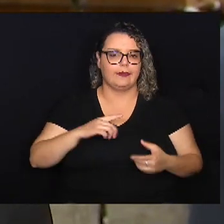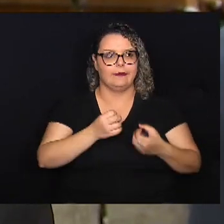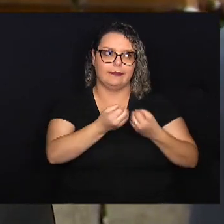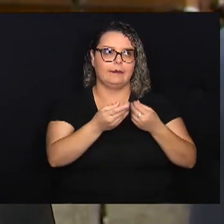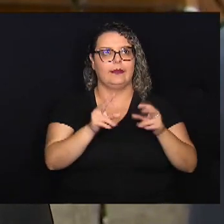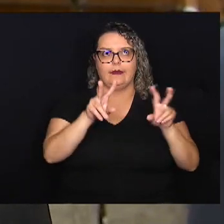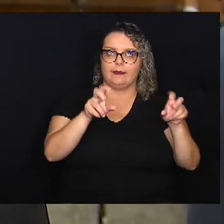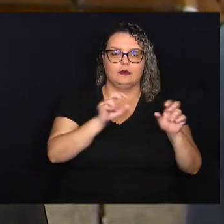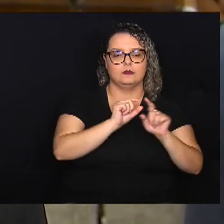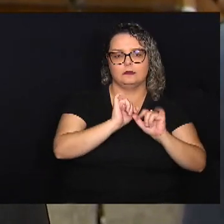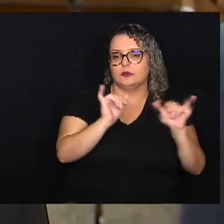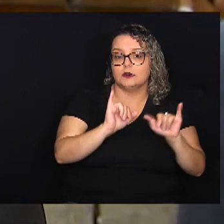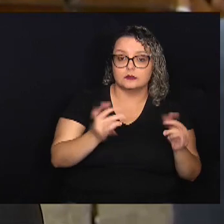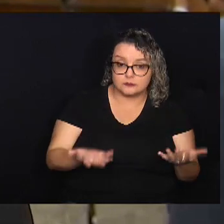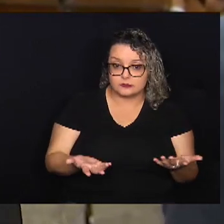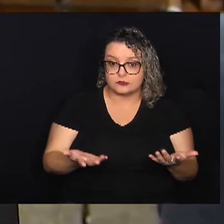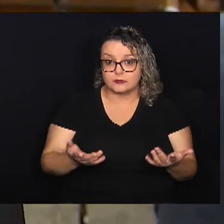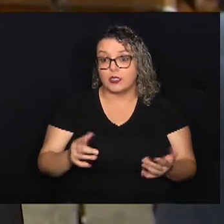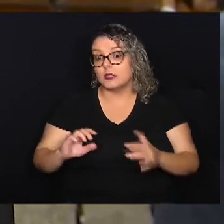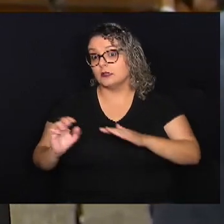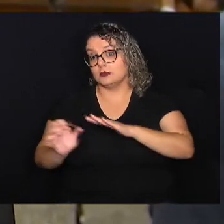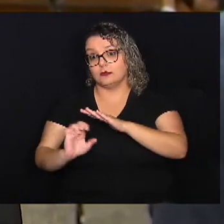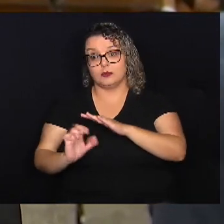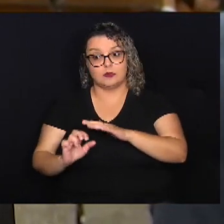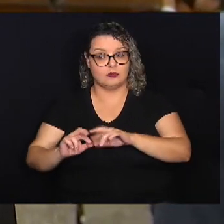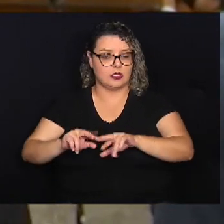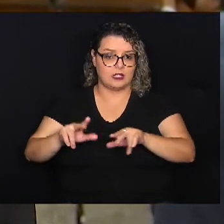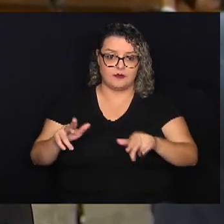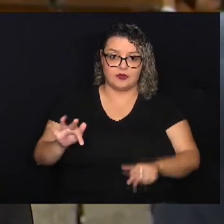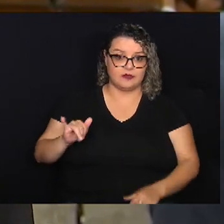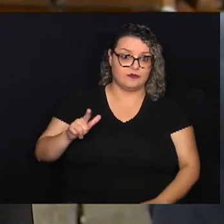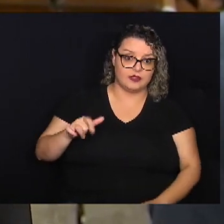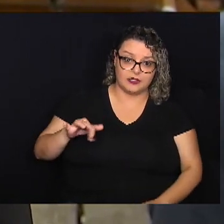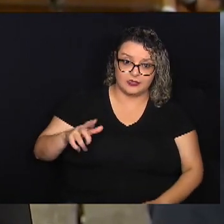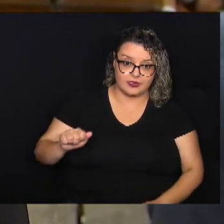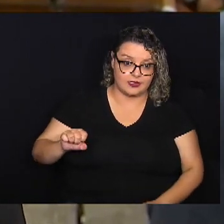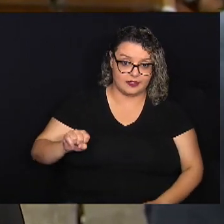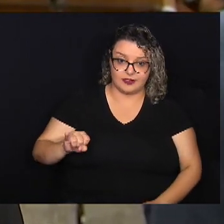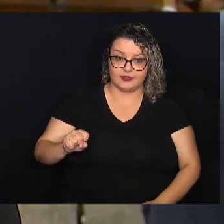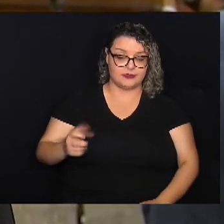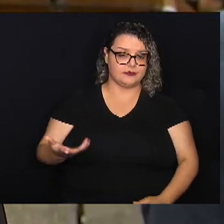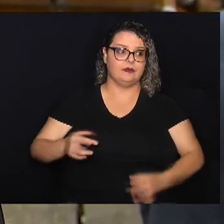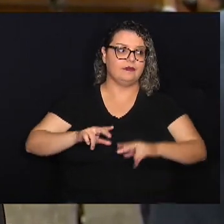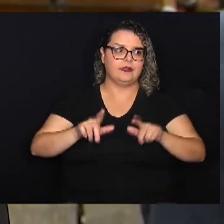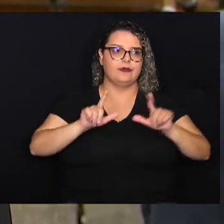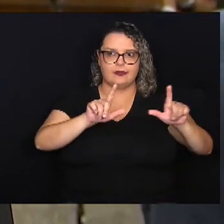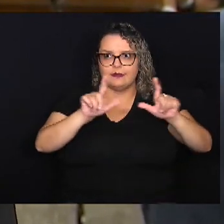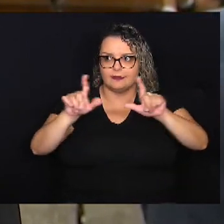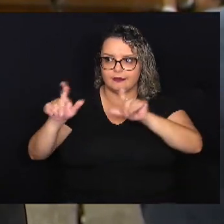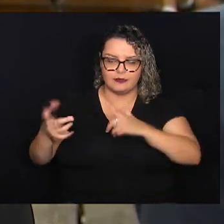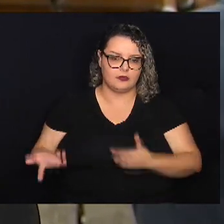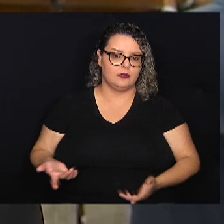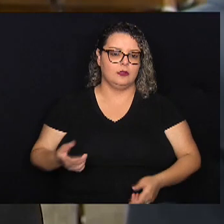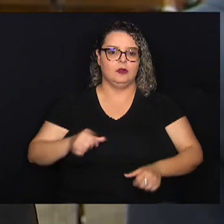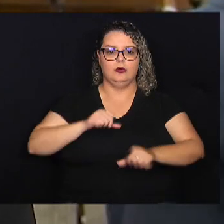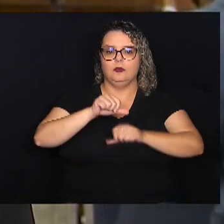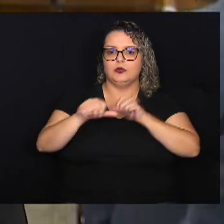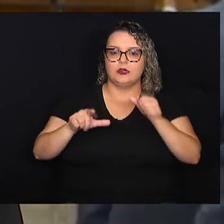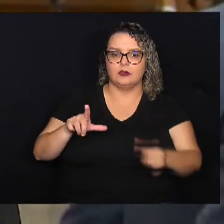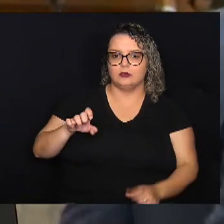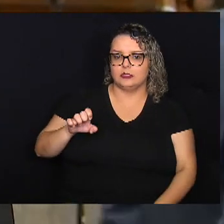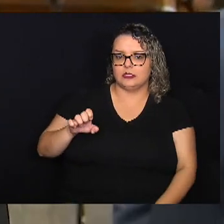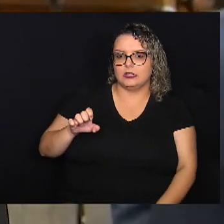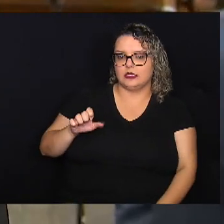ou esse dizer. Então, uma empresa que tem várias filiais, ele vai ter que fazer várias plaquinhas, ele vai ter que mudar o layout